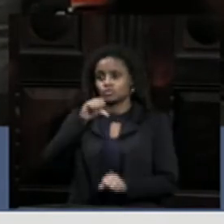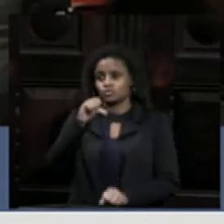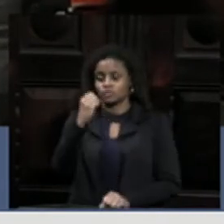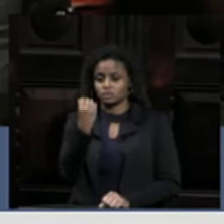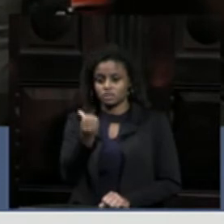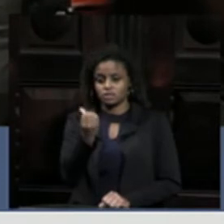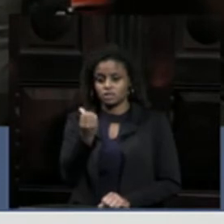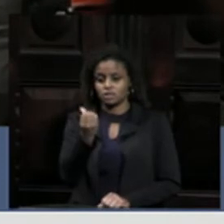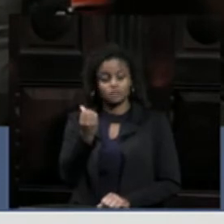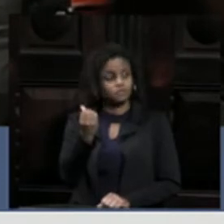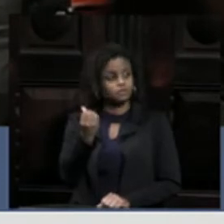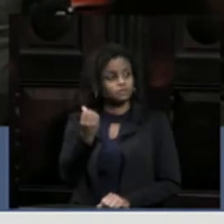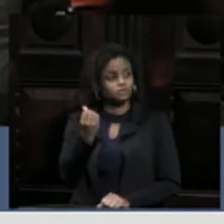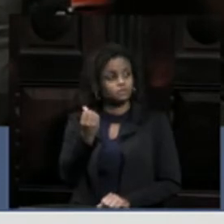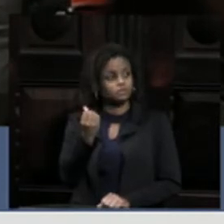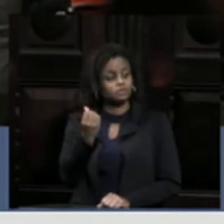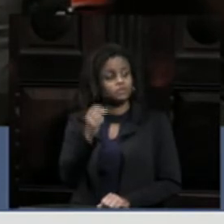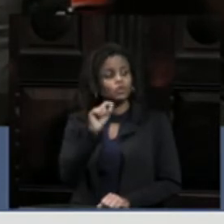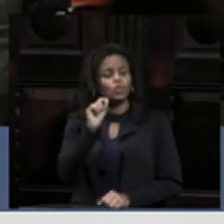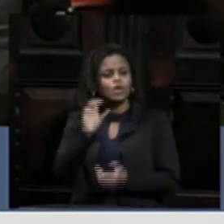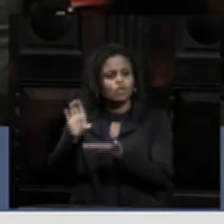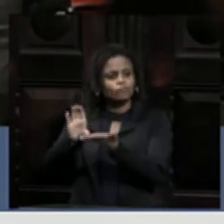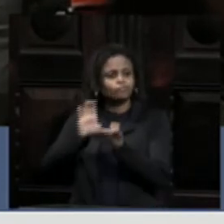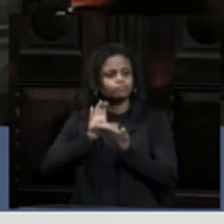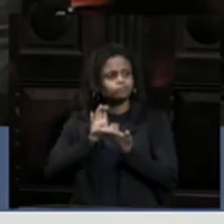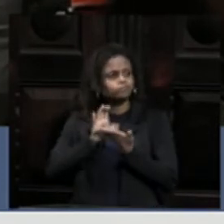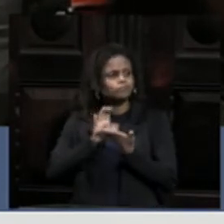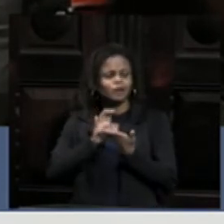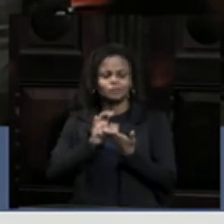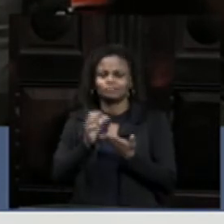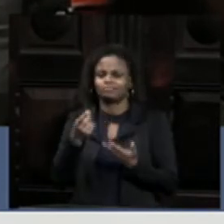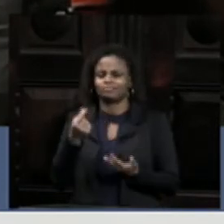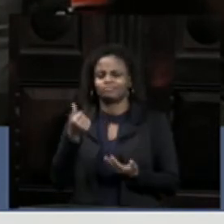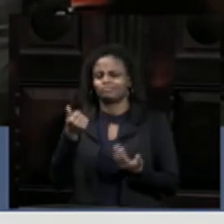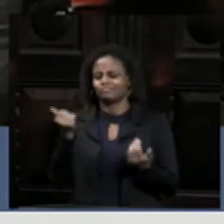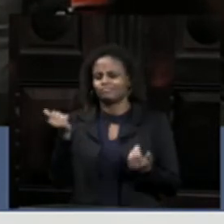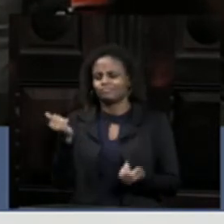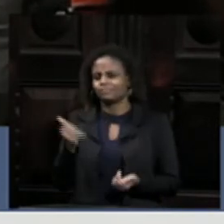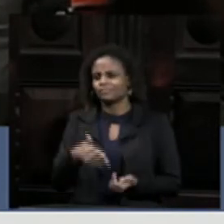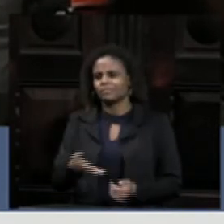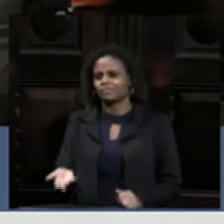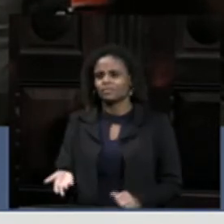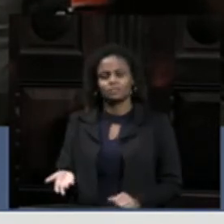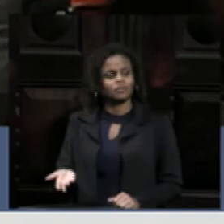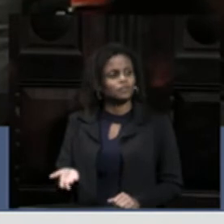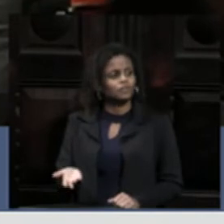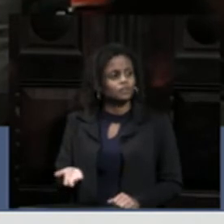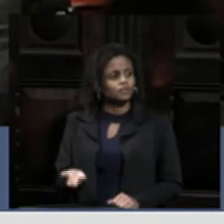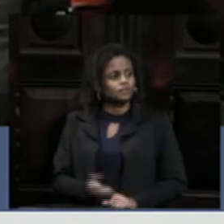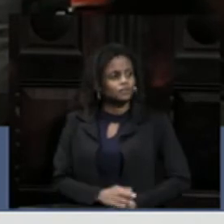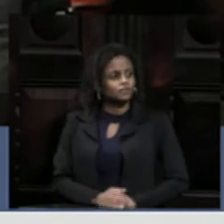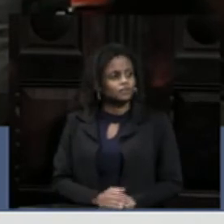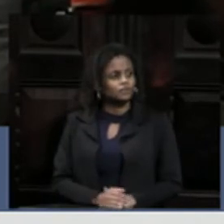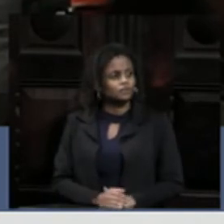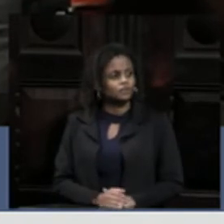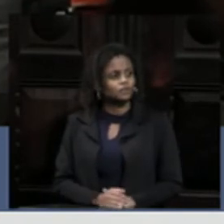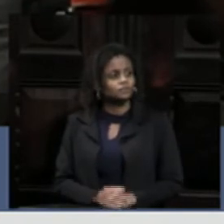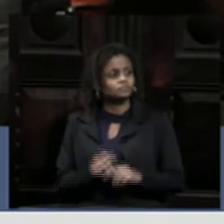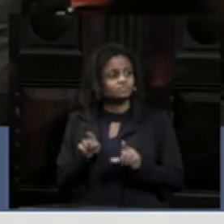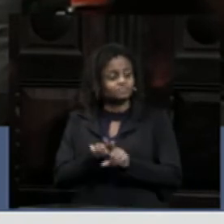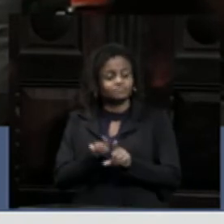são pífias. Entre compensação de Lei Candir e o FEX, que é o